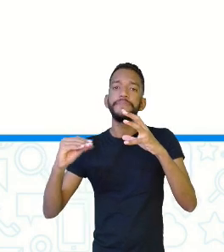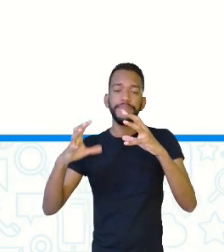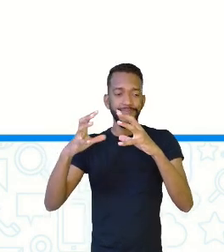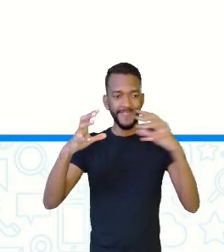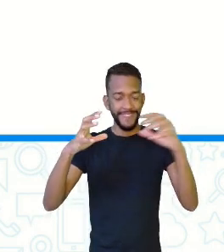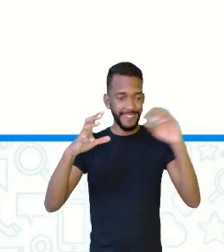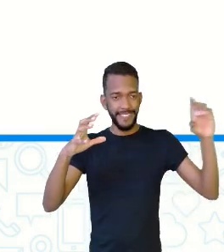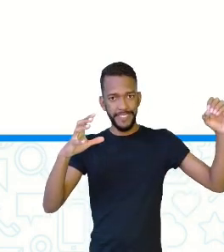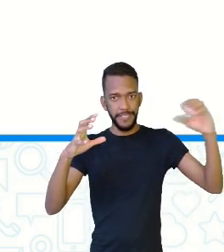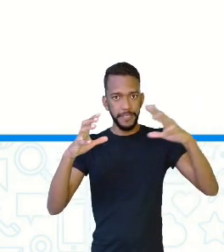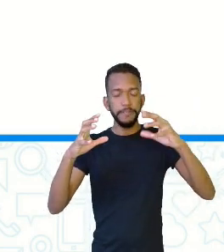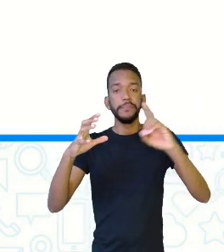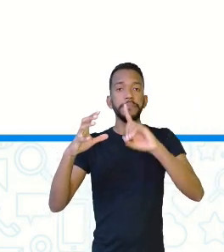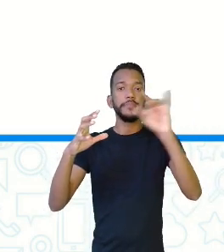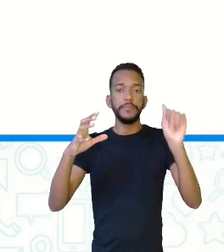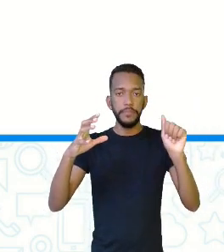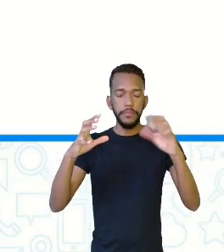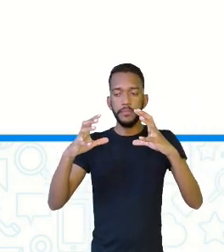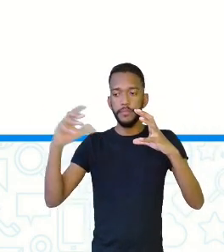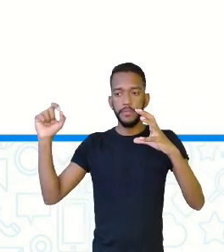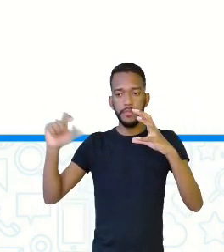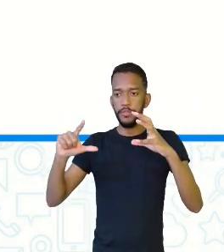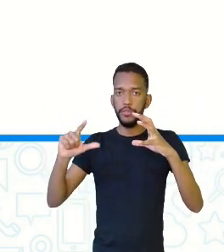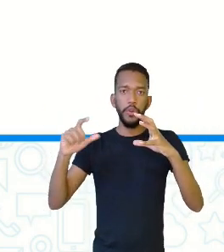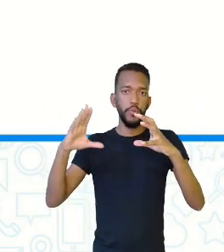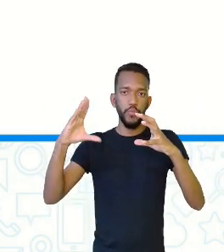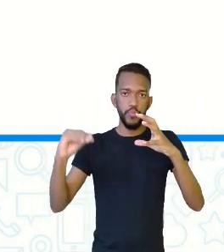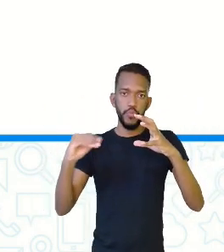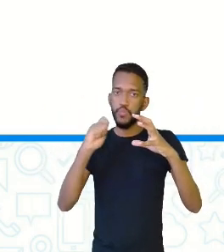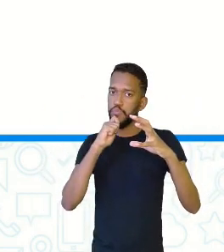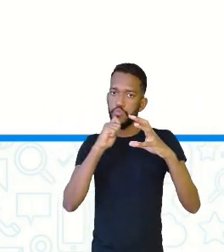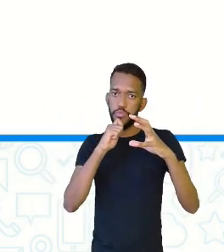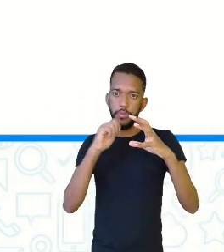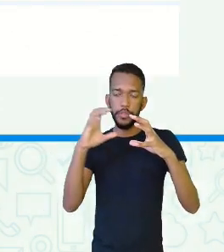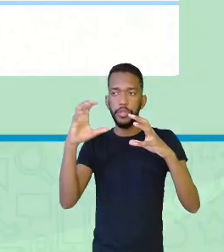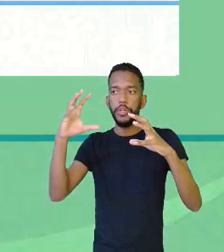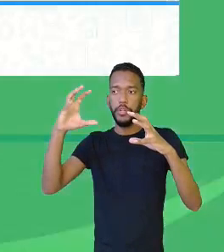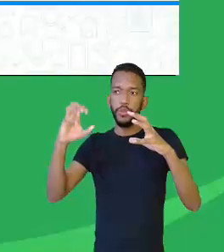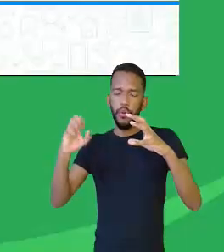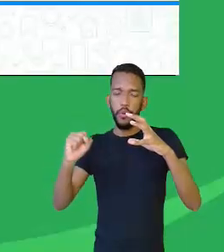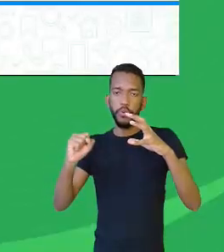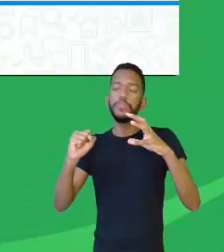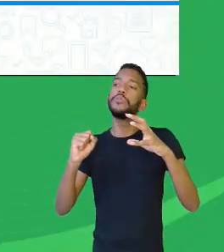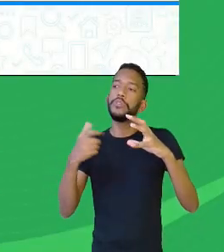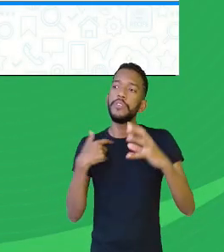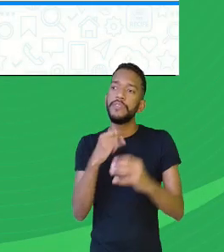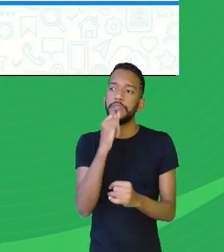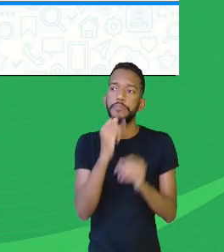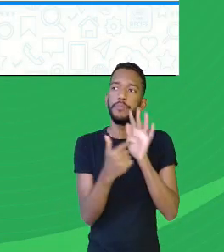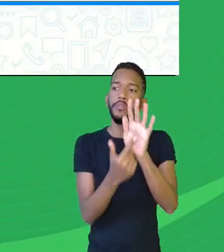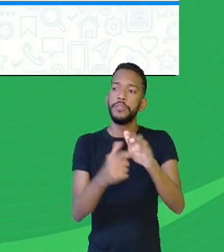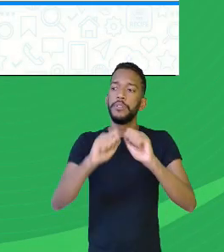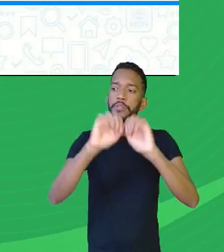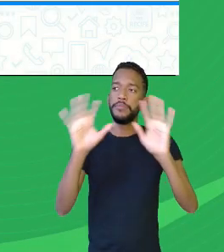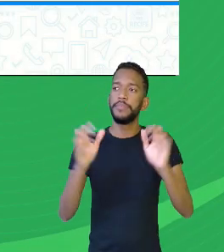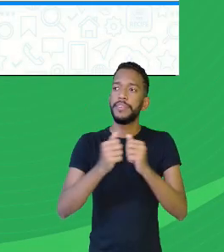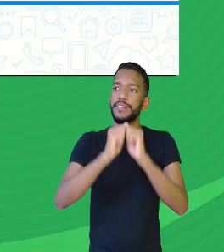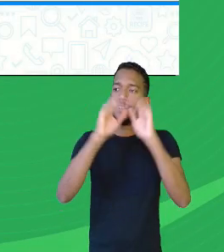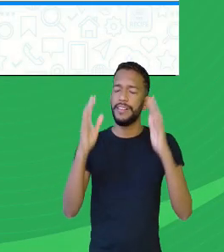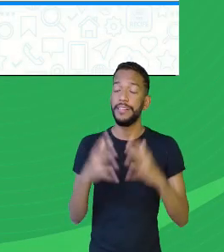dia e a outra parte que não está voltada é noite. Daqui a pouco eu vou mostrar para vocês um exemplo bem claro sobre